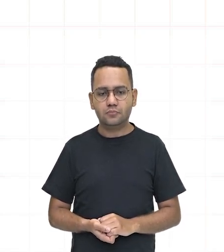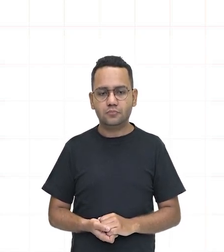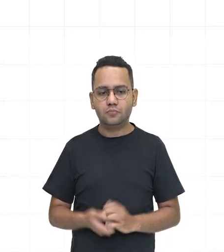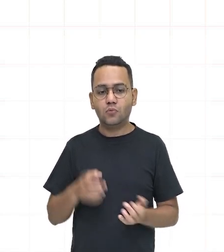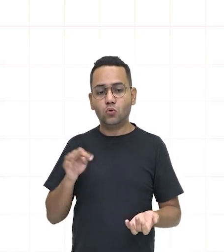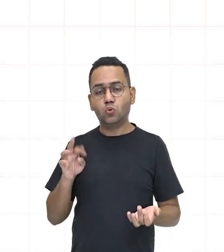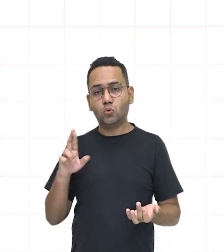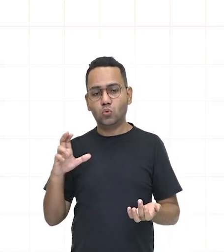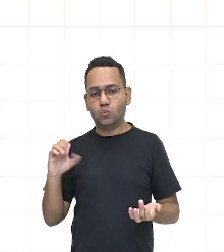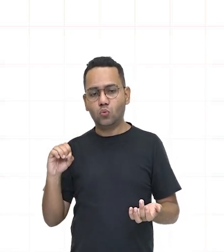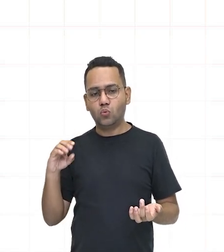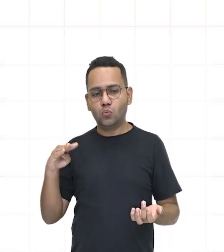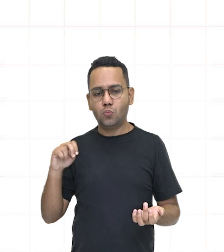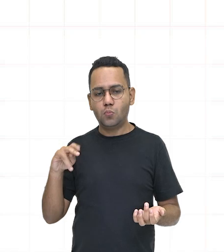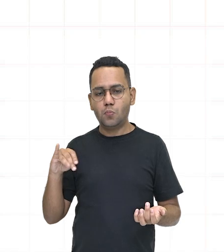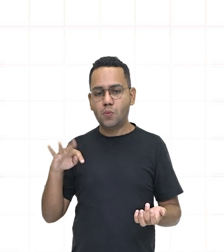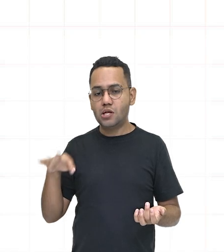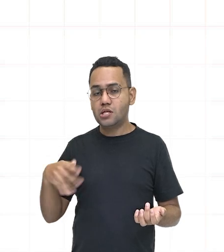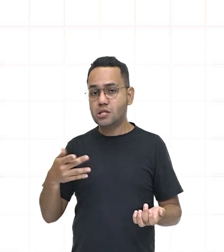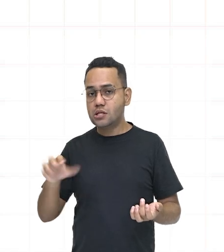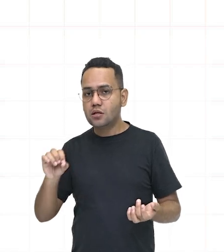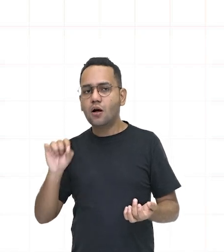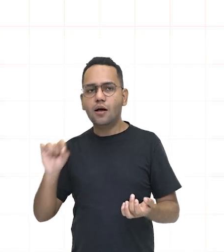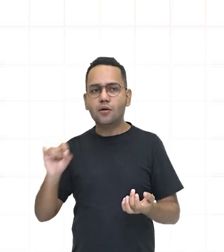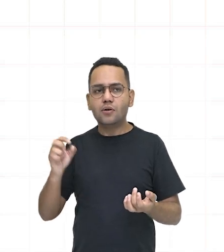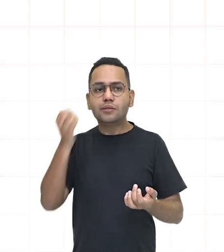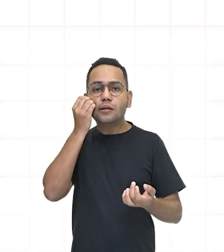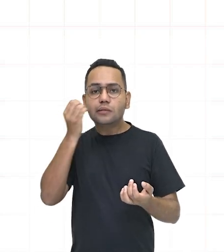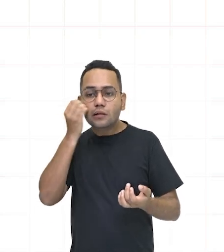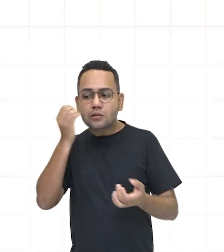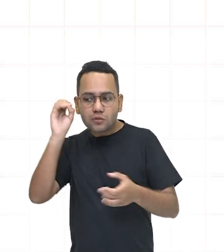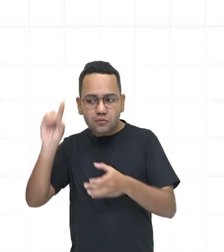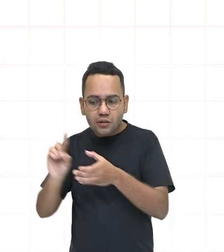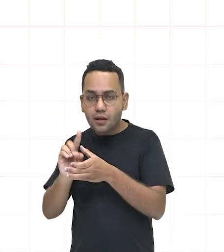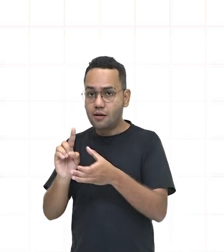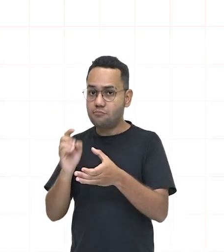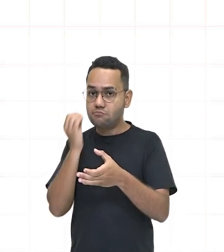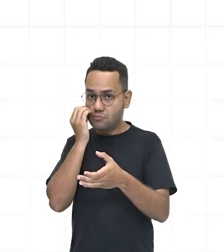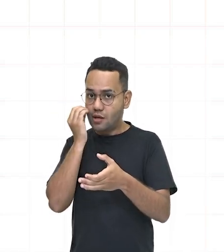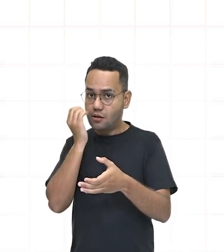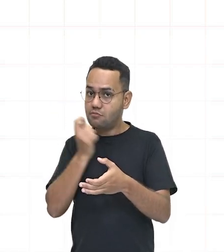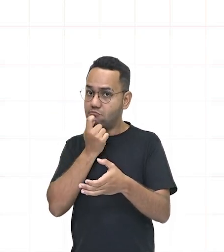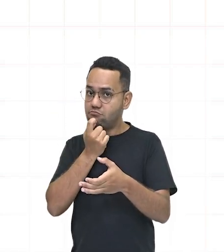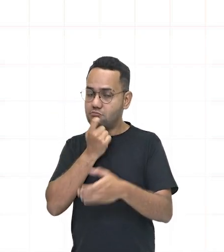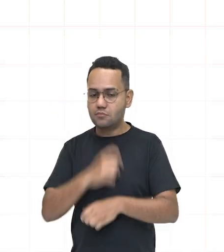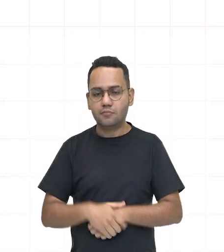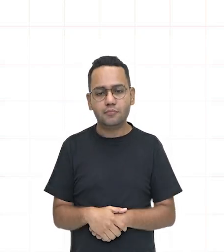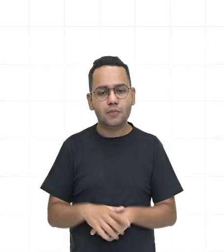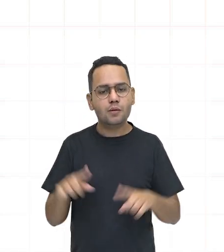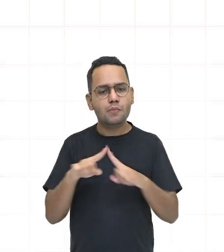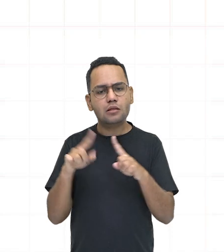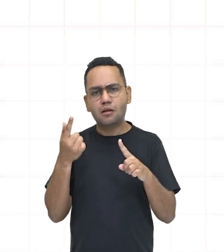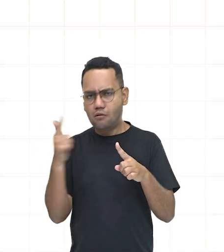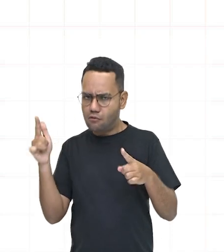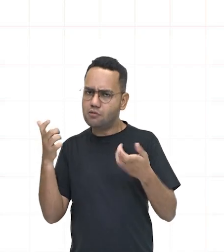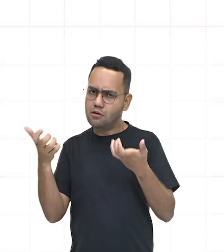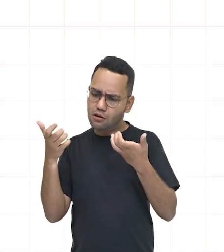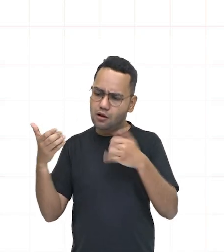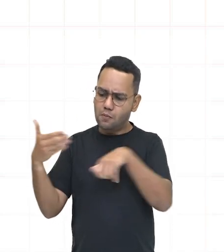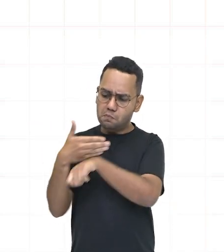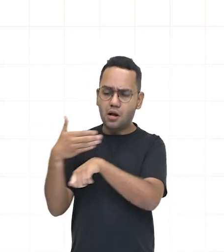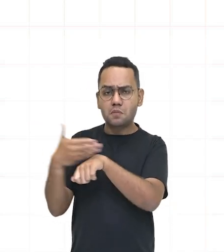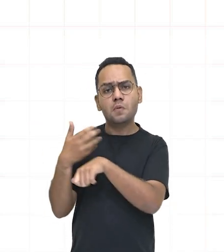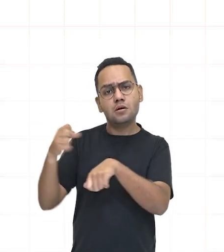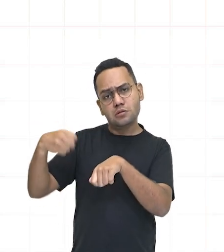considerado um estado associado, ok? Tem alguns que querem fazer também parte, territórios que